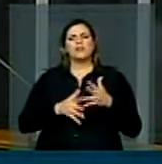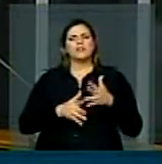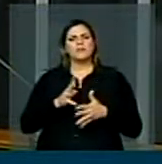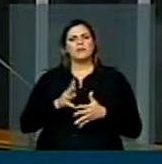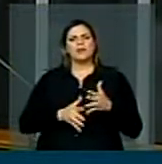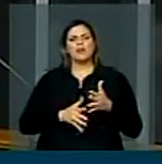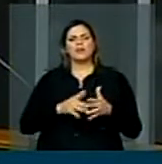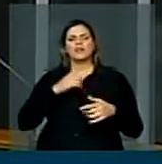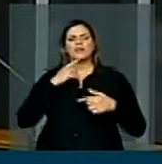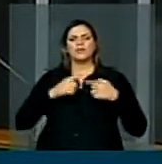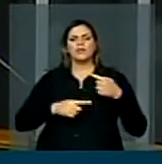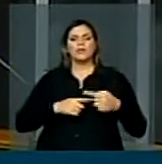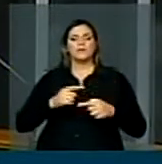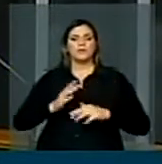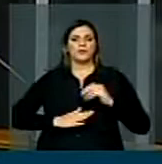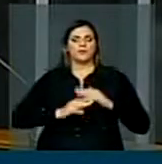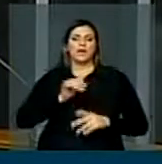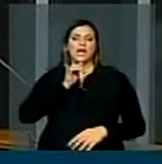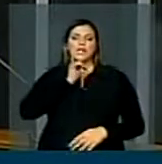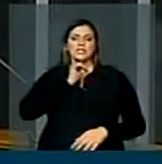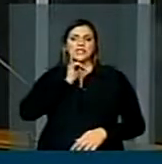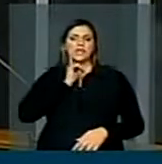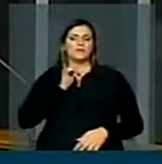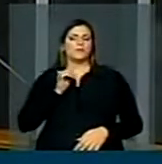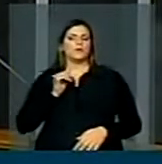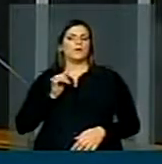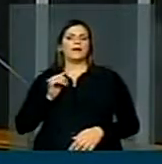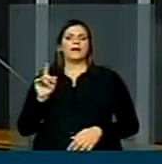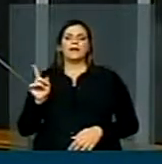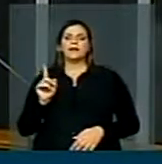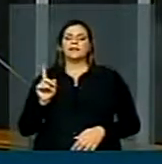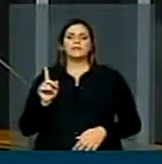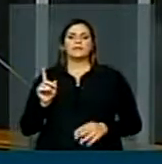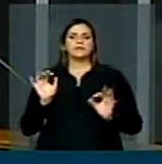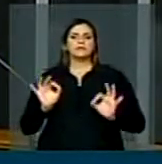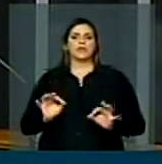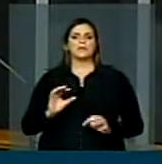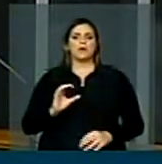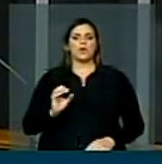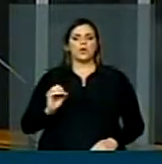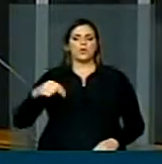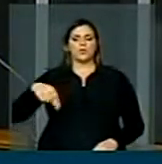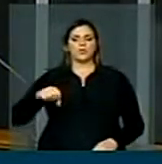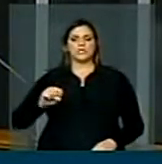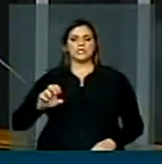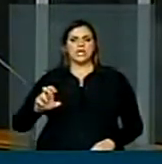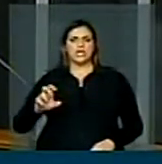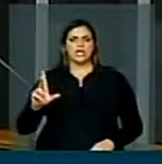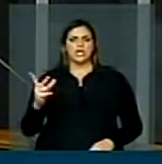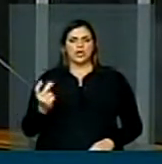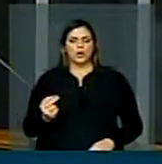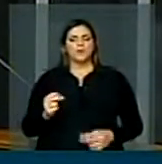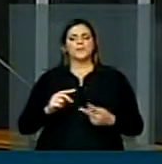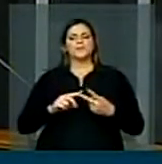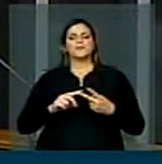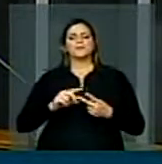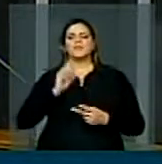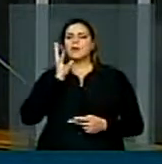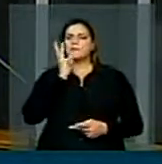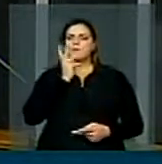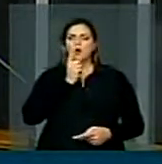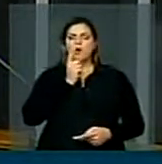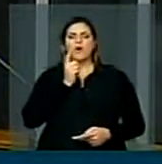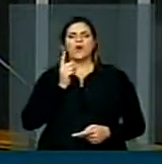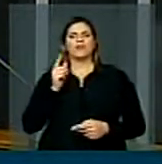profissão, quais sejam como os exemplos o não reconhecimento dos conselhos pelos DETRANs, o retardamento na execução das